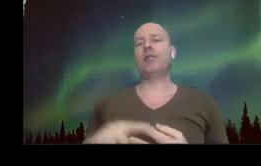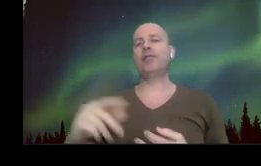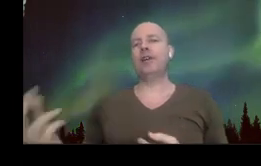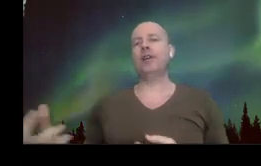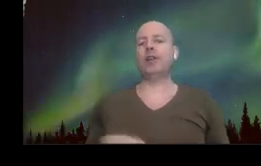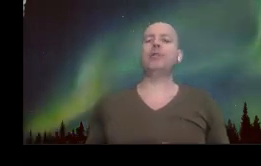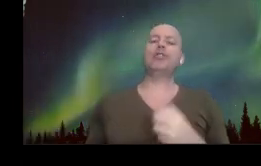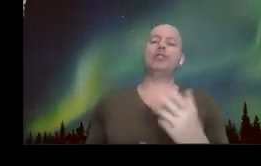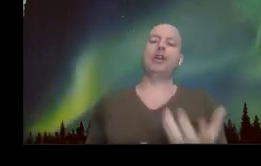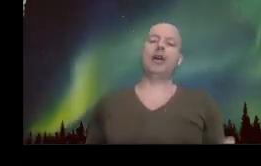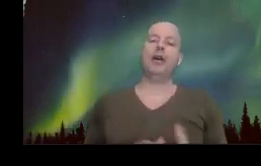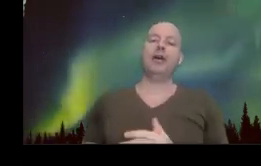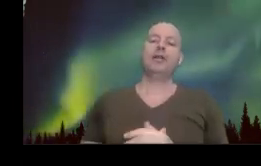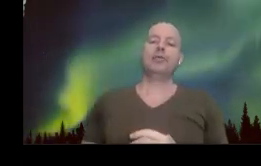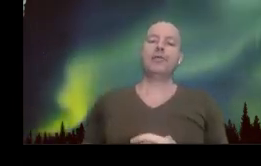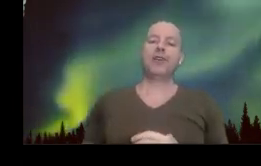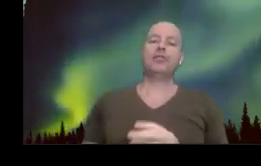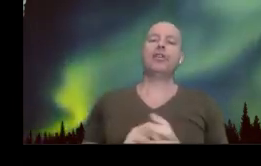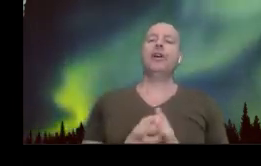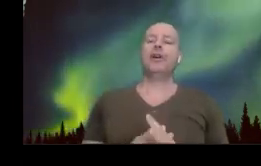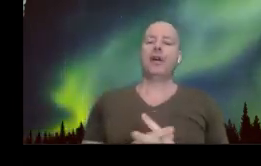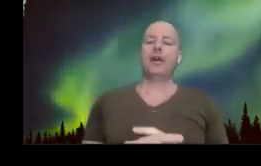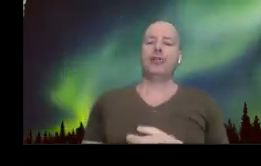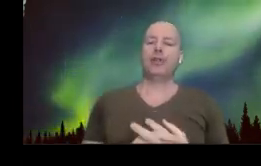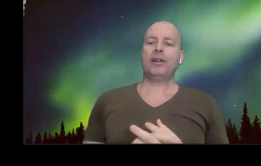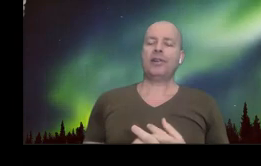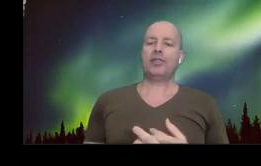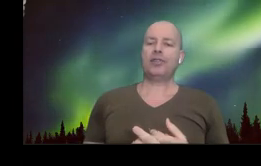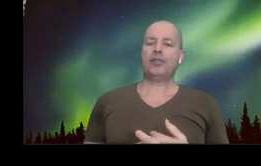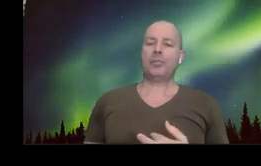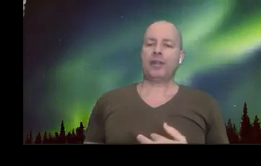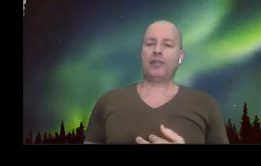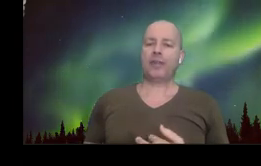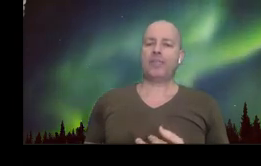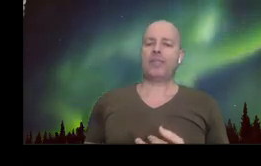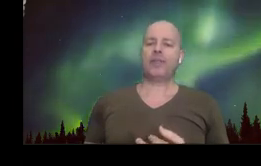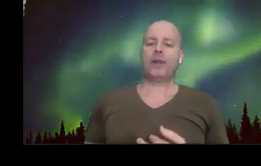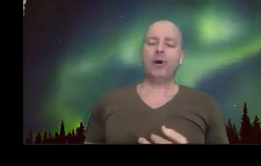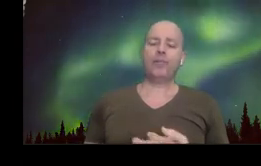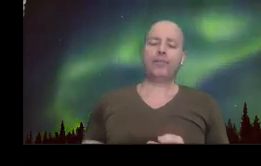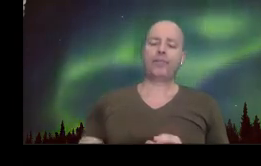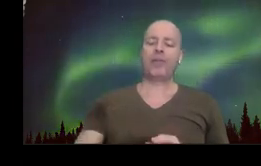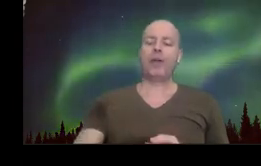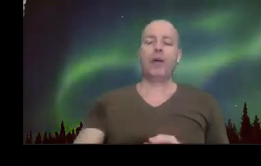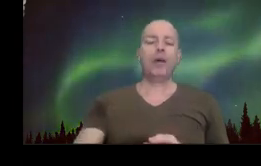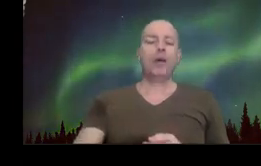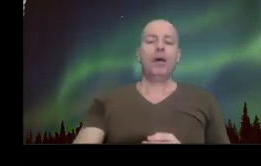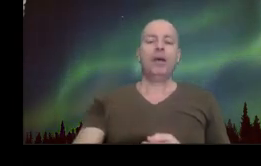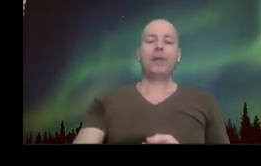muita gente que defende, tem muita gente que não defende, isso é interessante de se pensar, tá